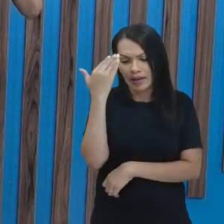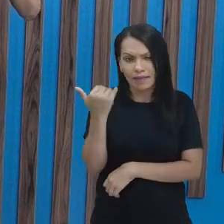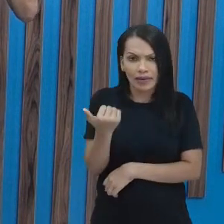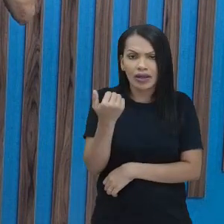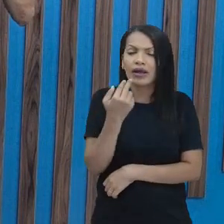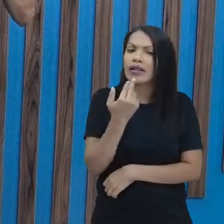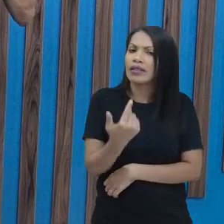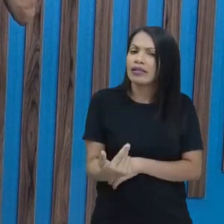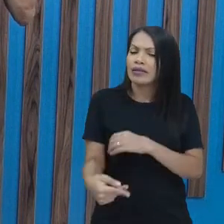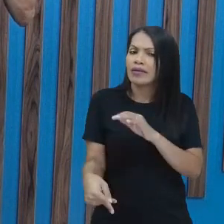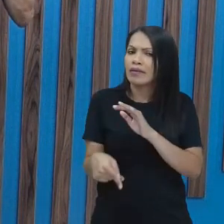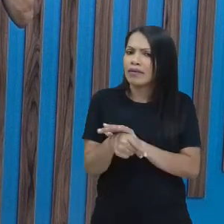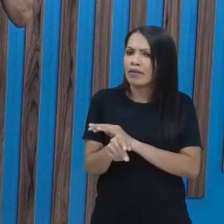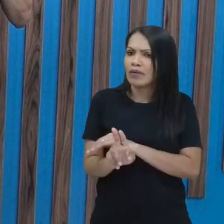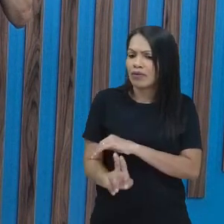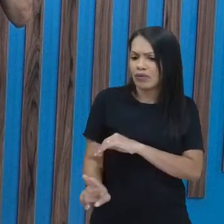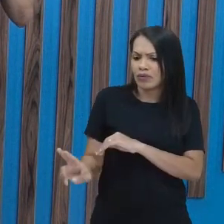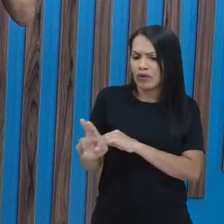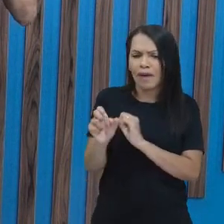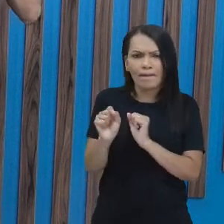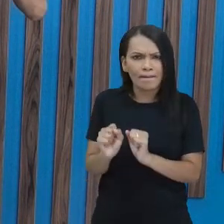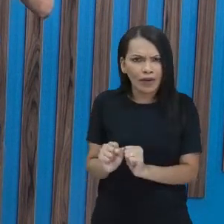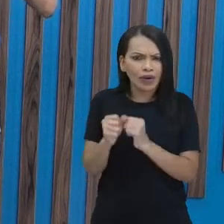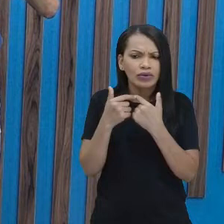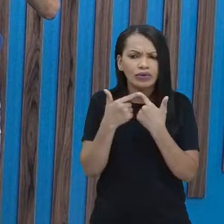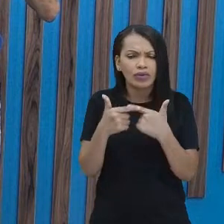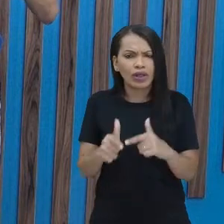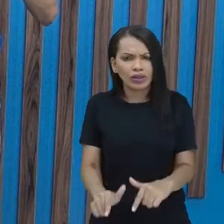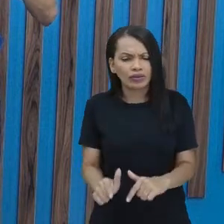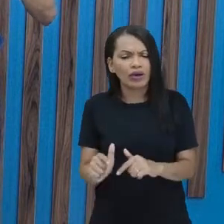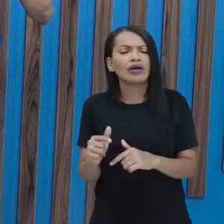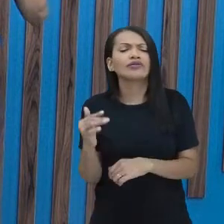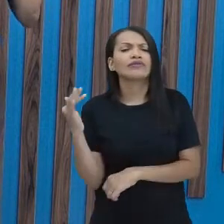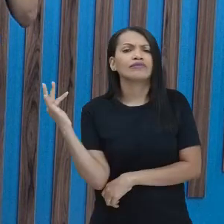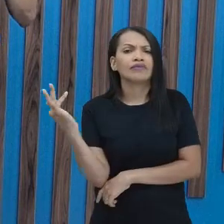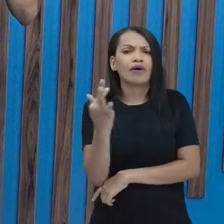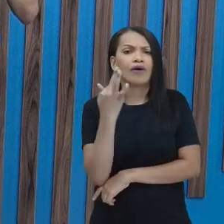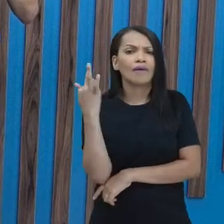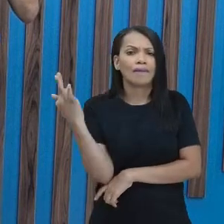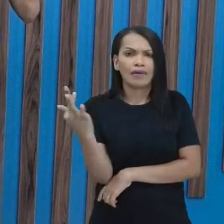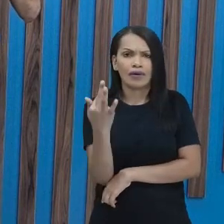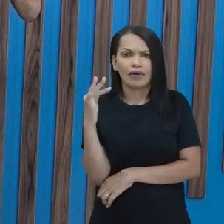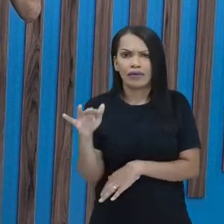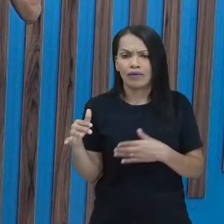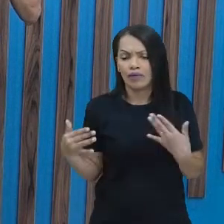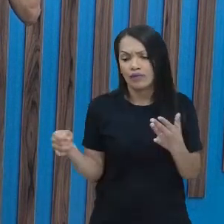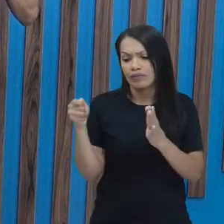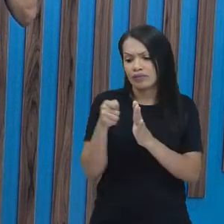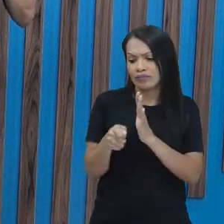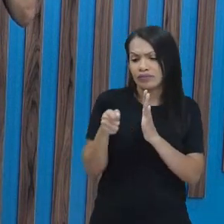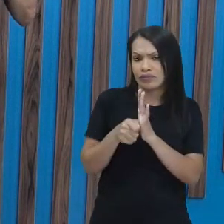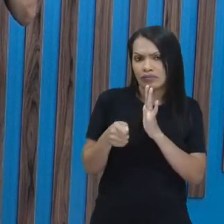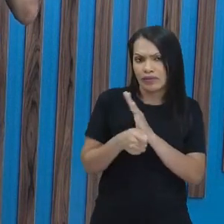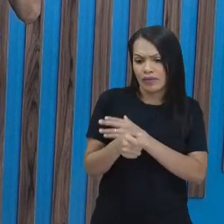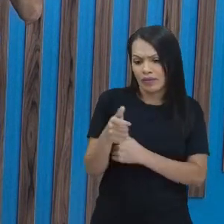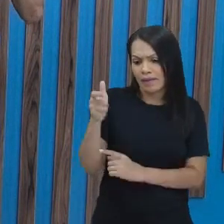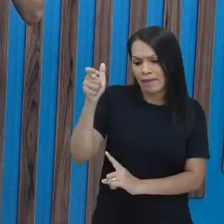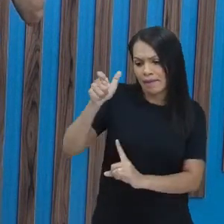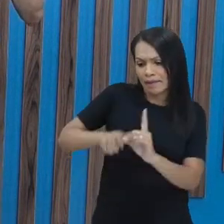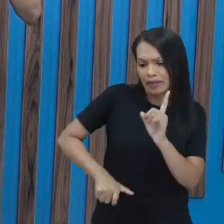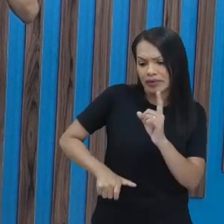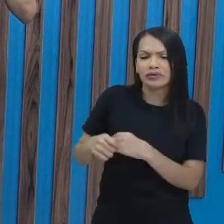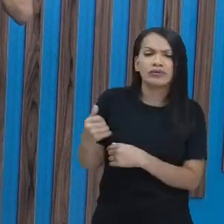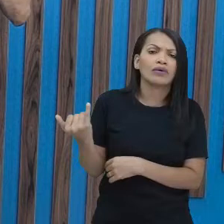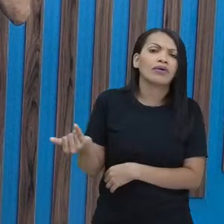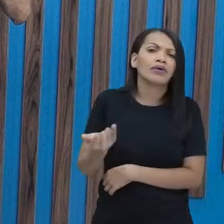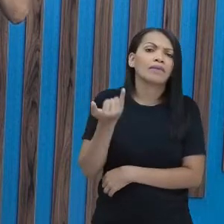Eu posso utilizar uma linguagem mais formal quando eu estou escrevendo uma carta para uma pessoa importante,